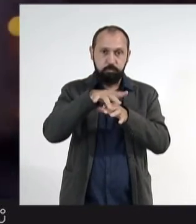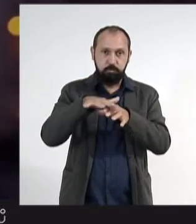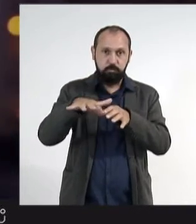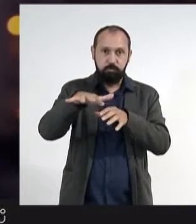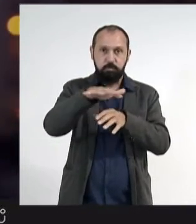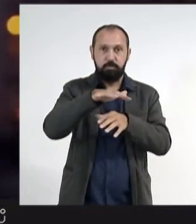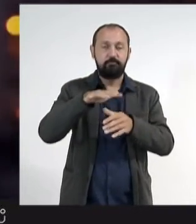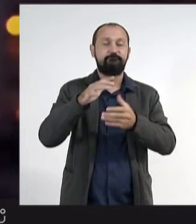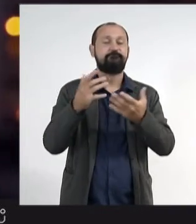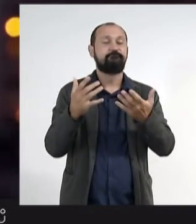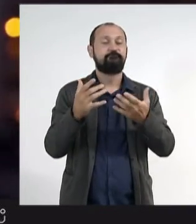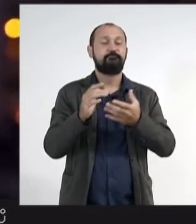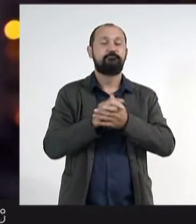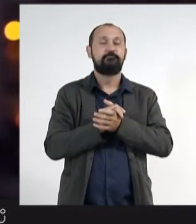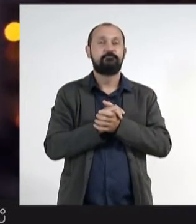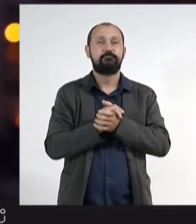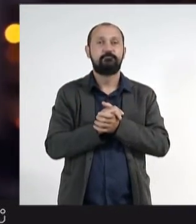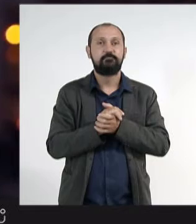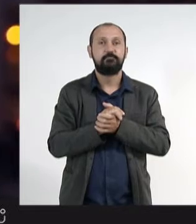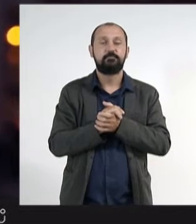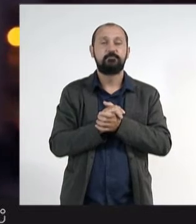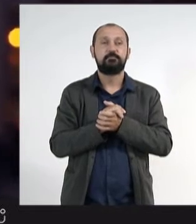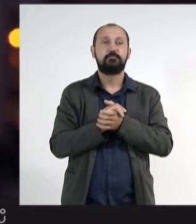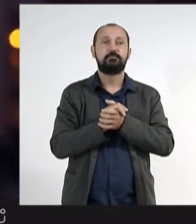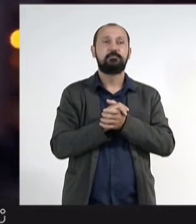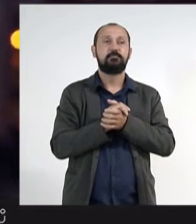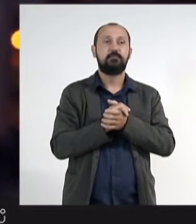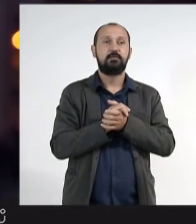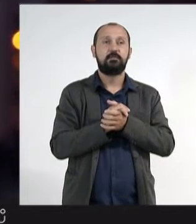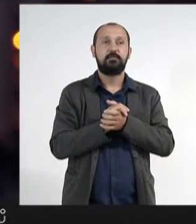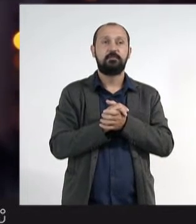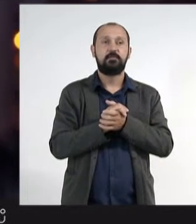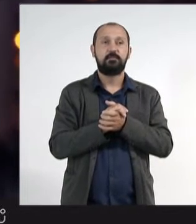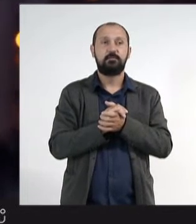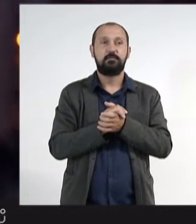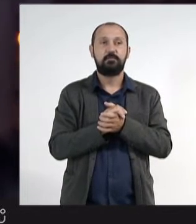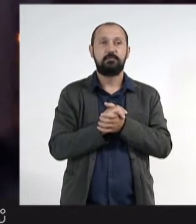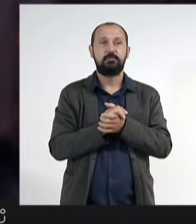problema porque, de certa forma, não tem